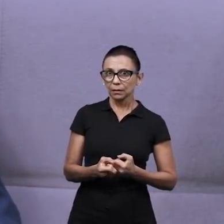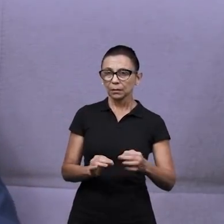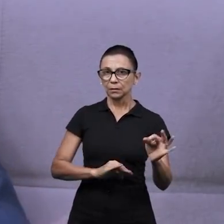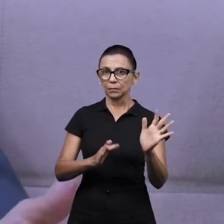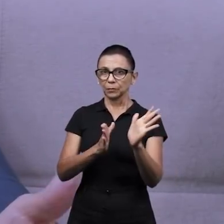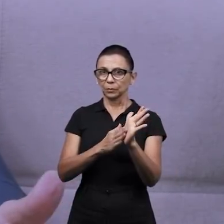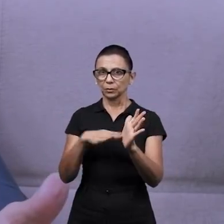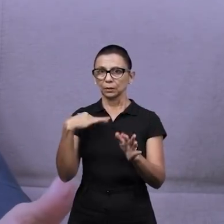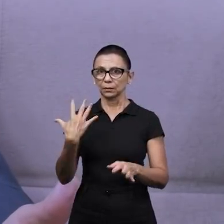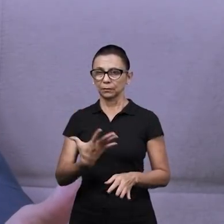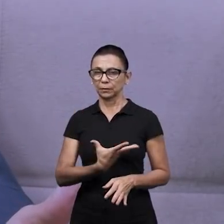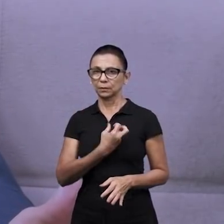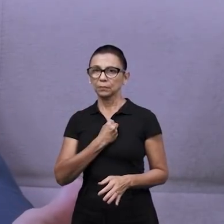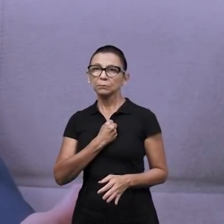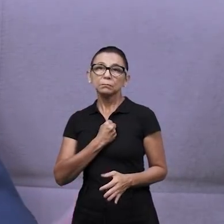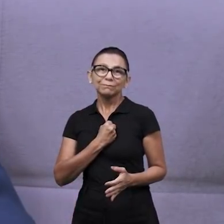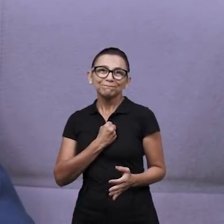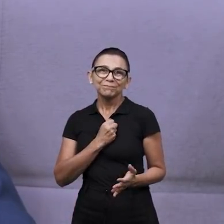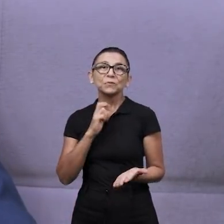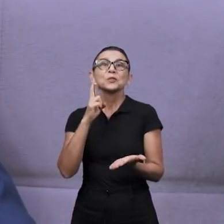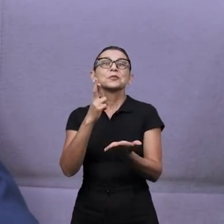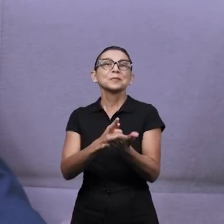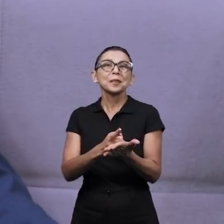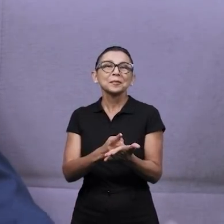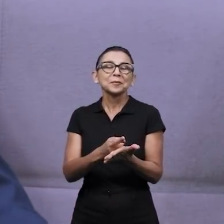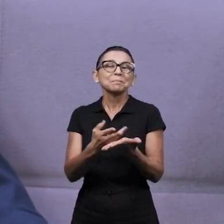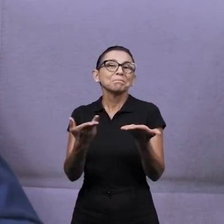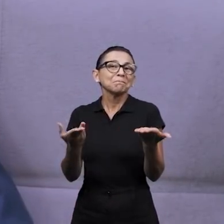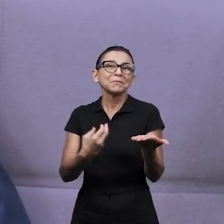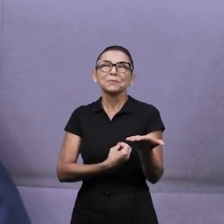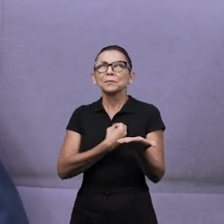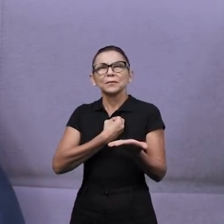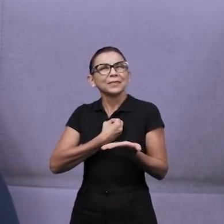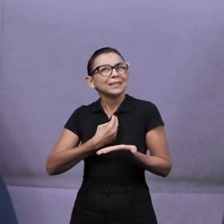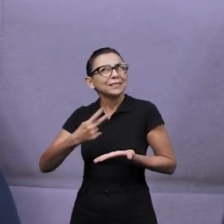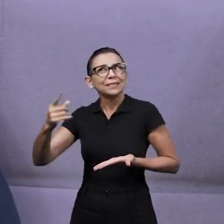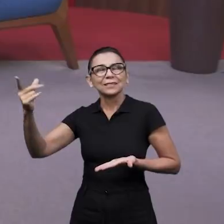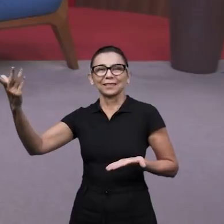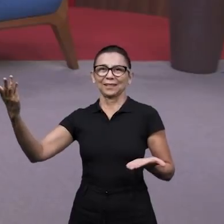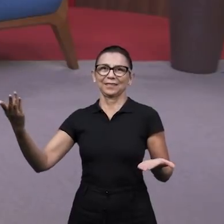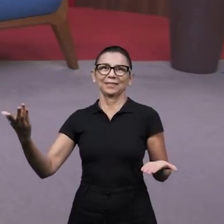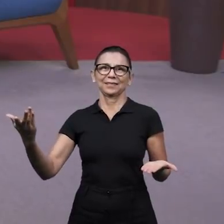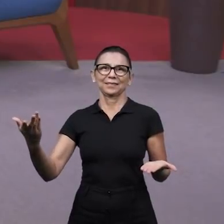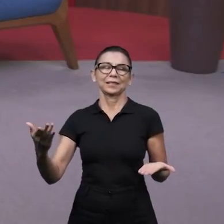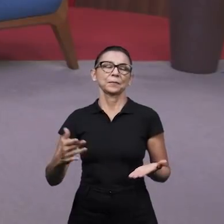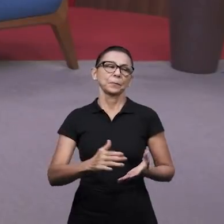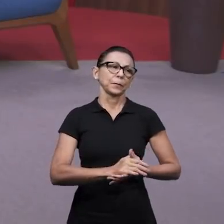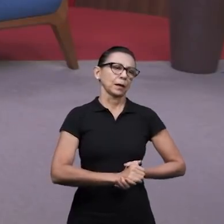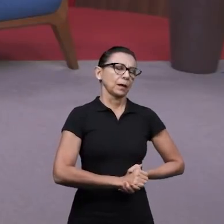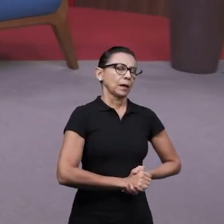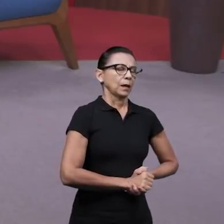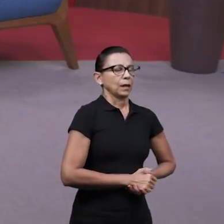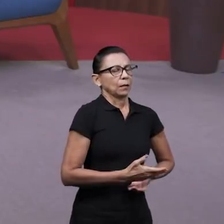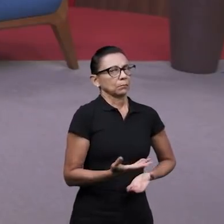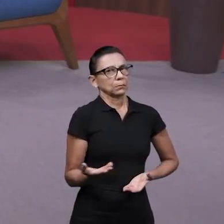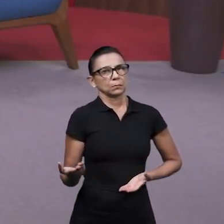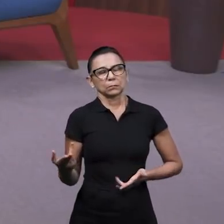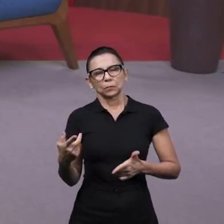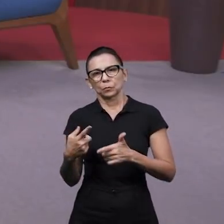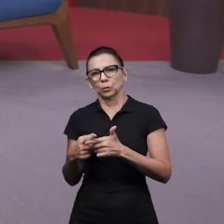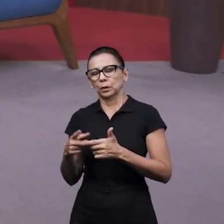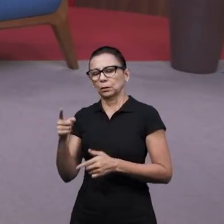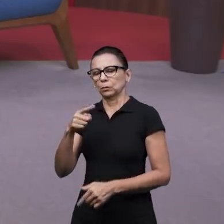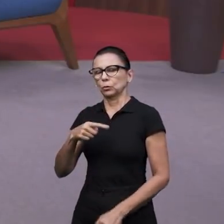o resultado para a sua vida é a eternidade. Até porque todos nós temos